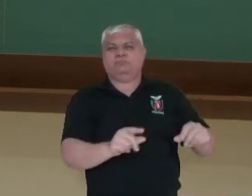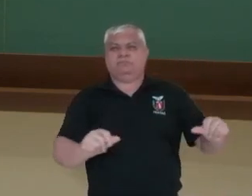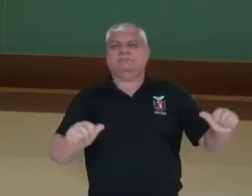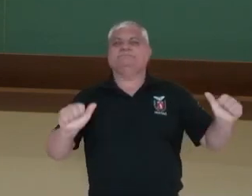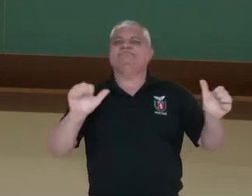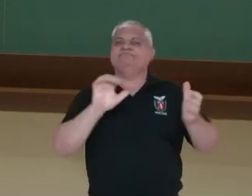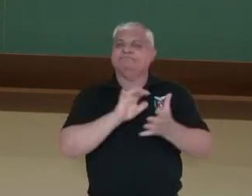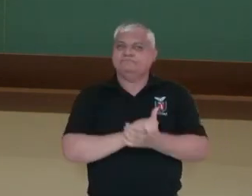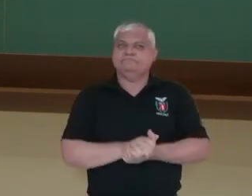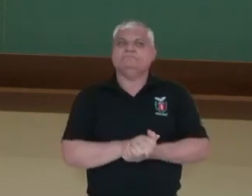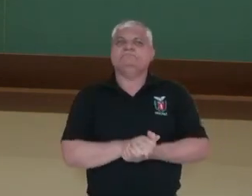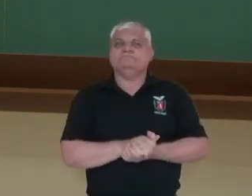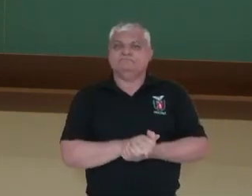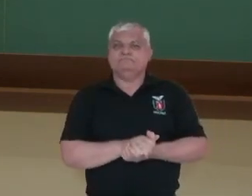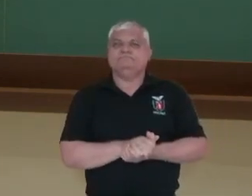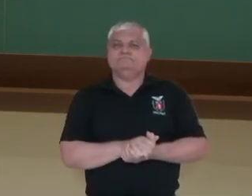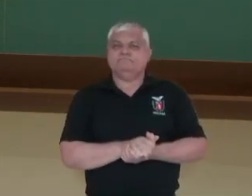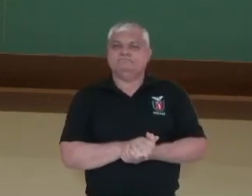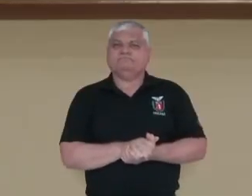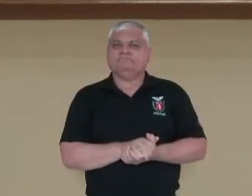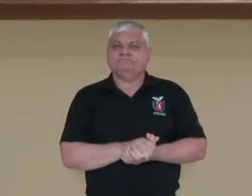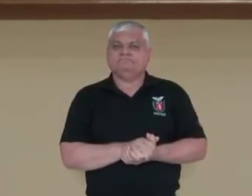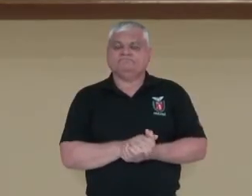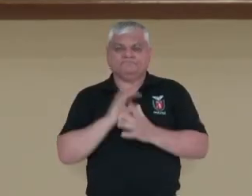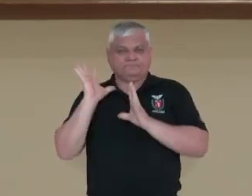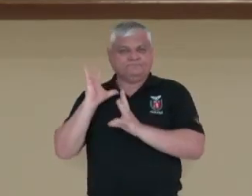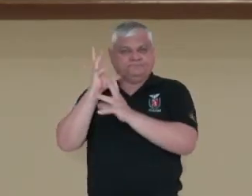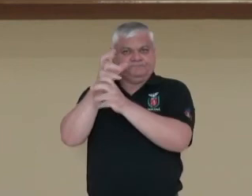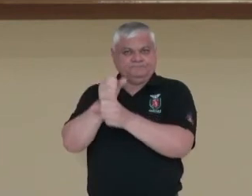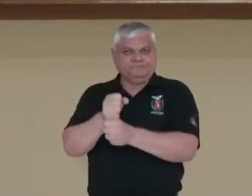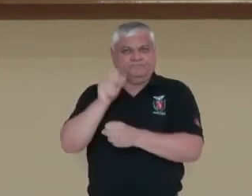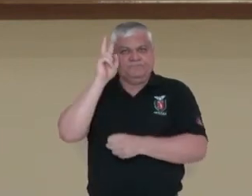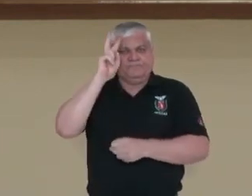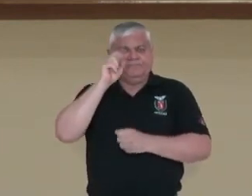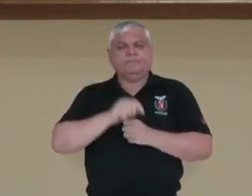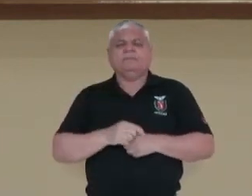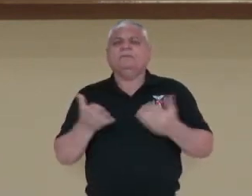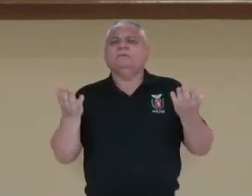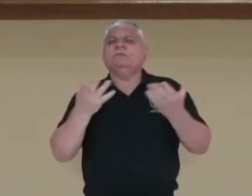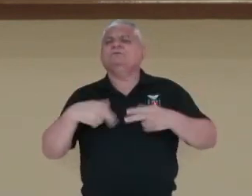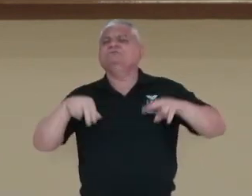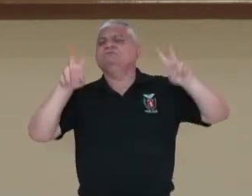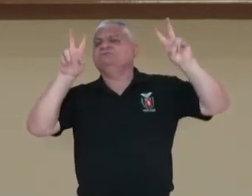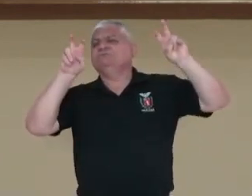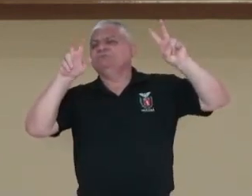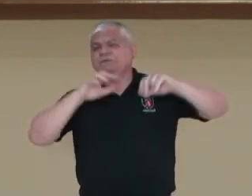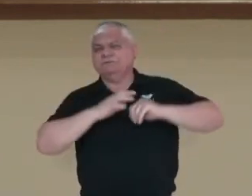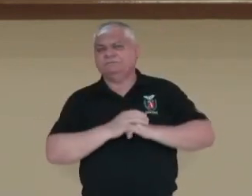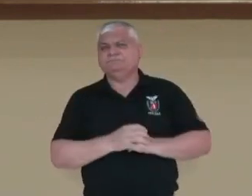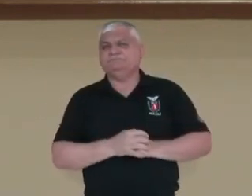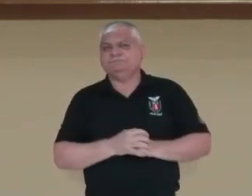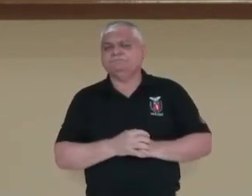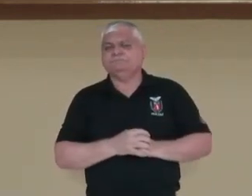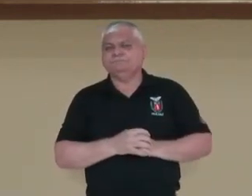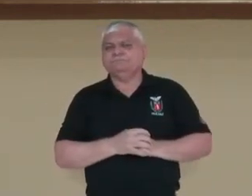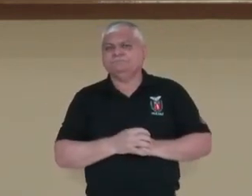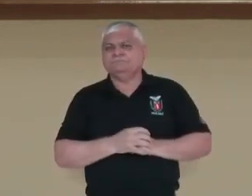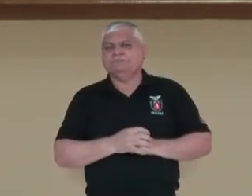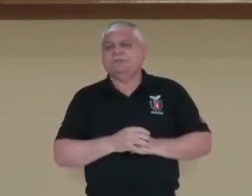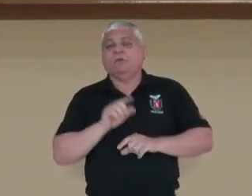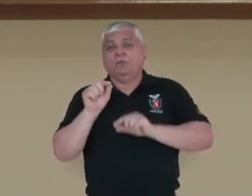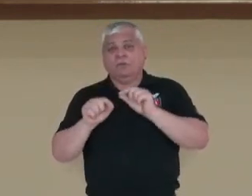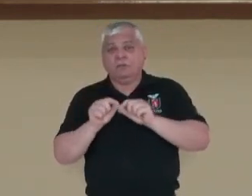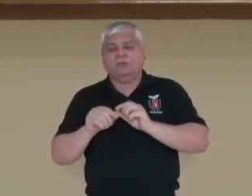tá? Então vamos fazer a retomada da nossa aula. O que nós falamos hoje? Então nós vimos, que